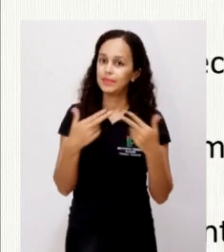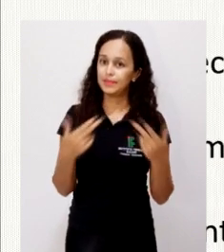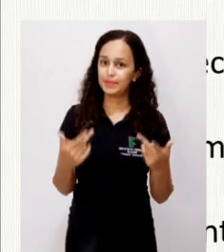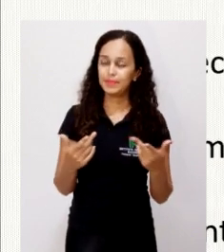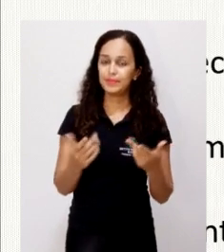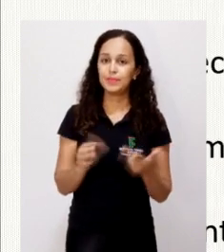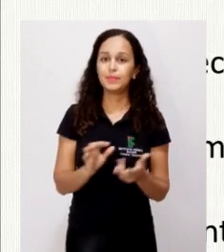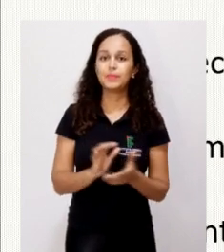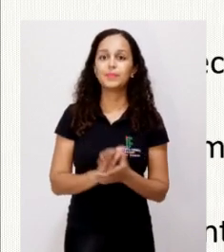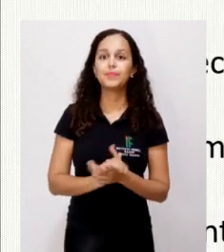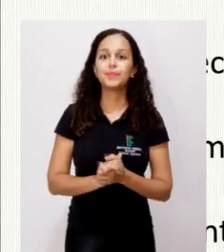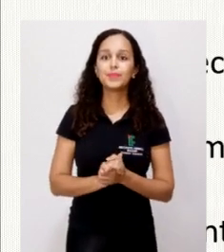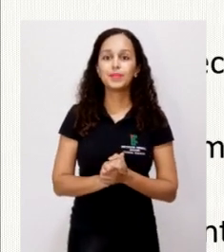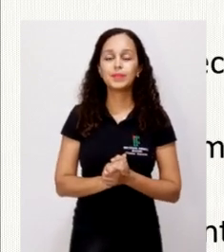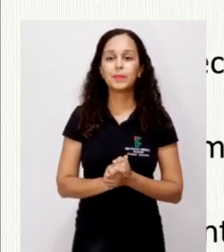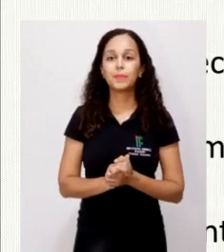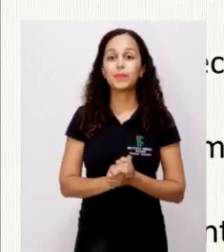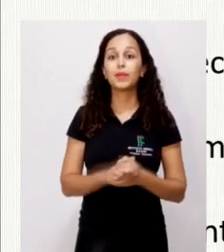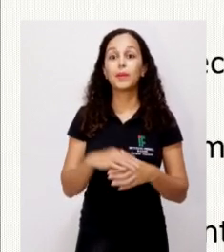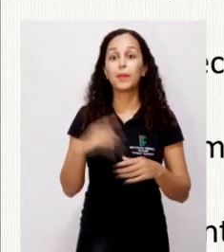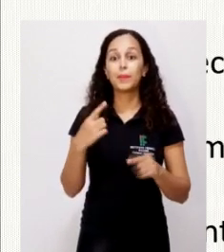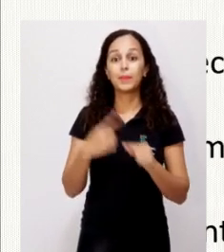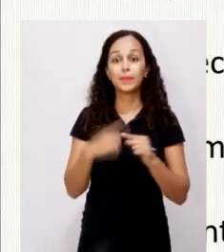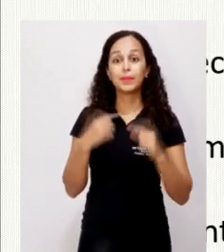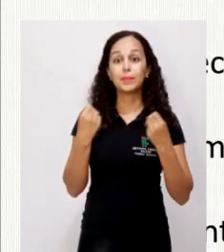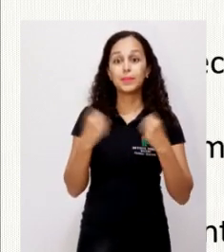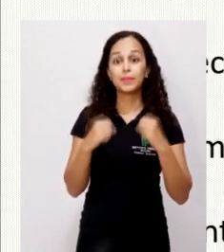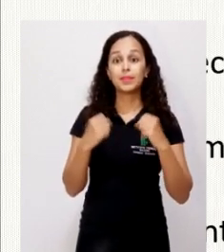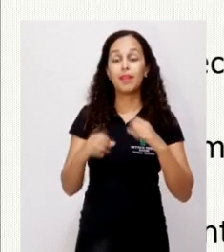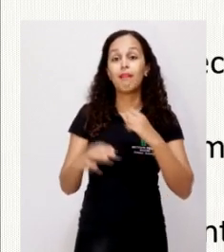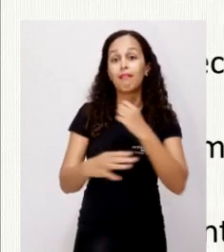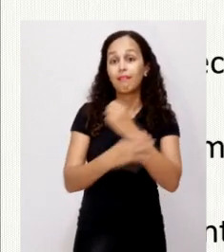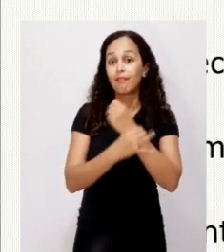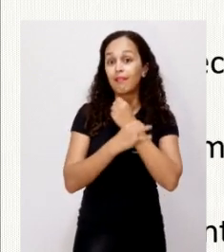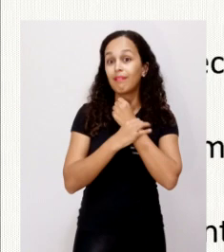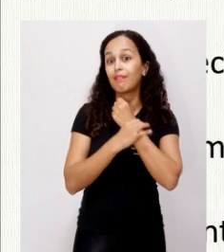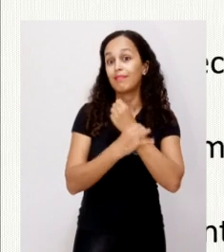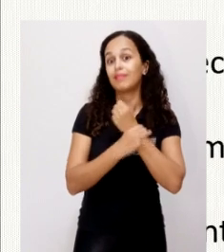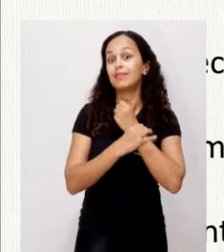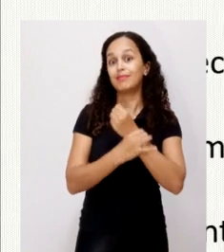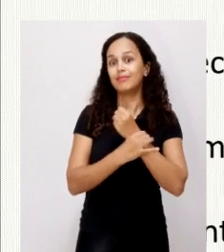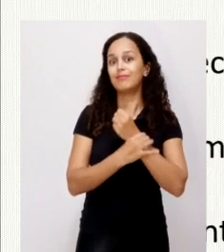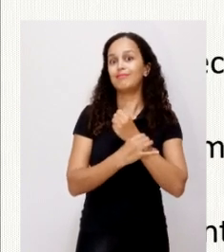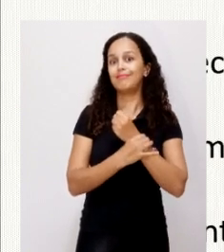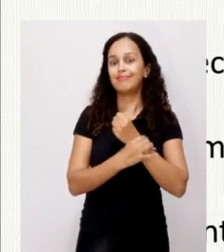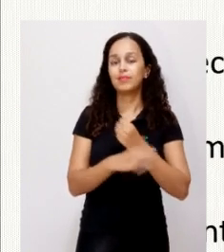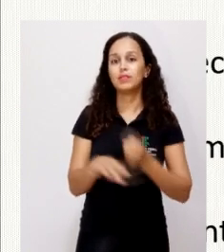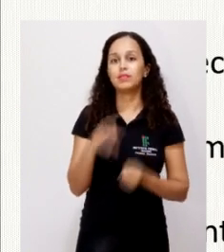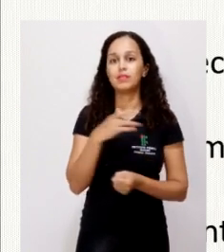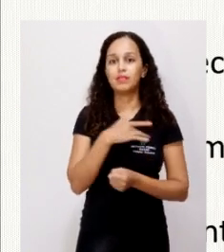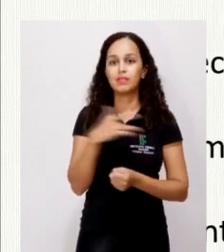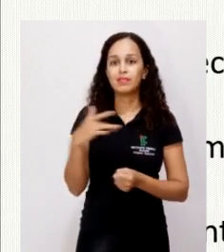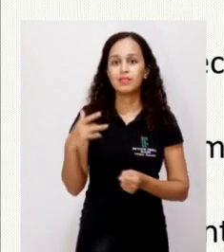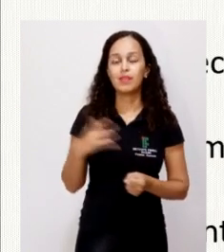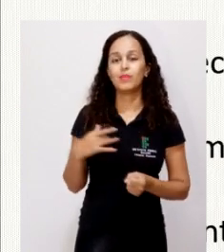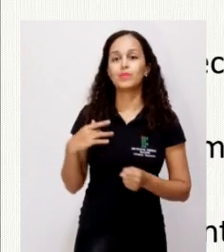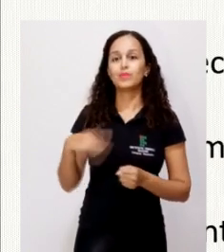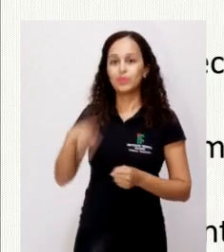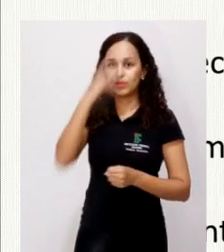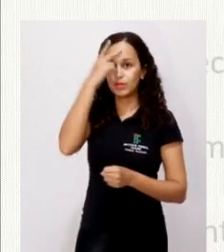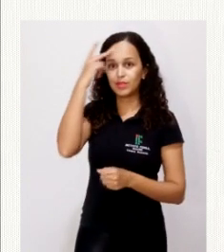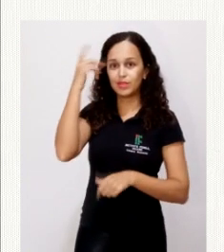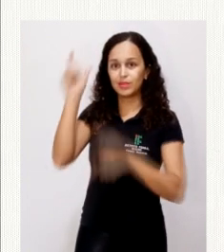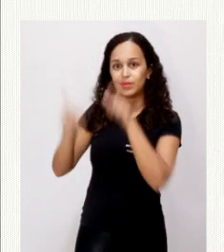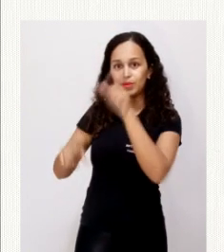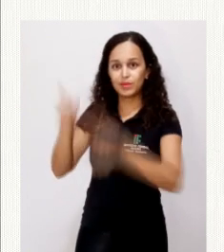né, conservado, para que isso não seja comprometido e venha trazer danos para a saúde dos indivíduos